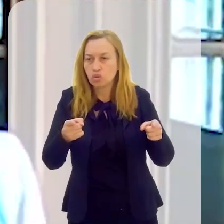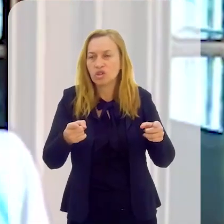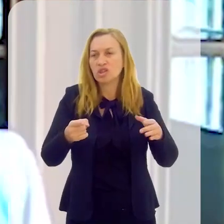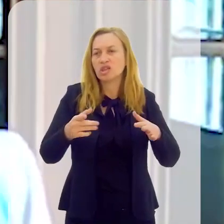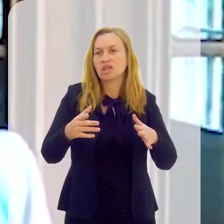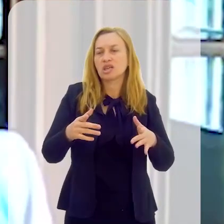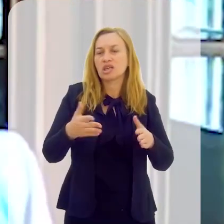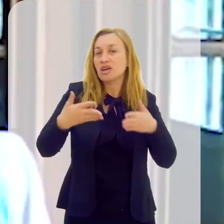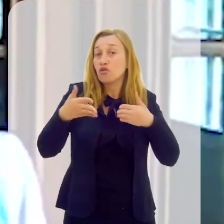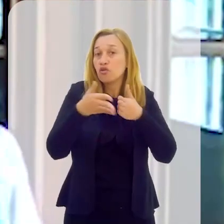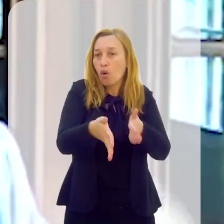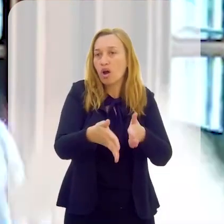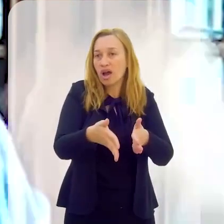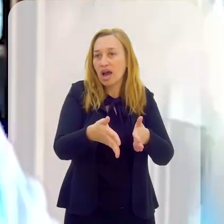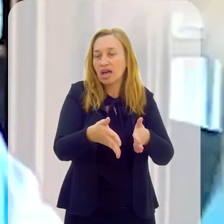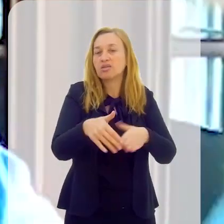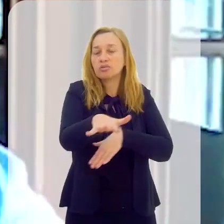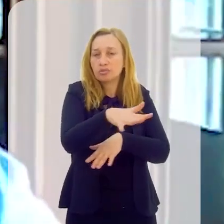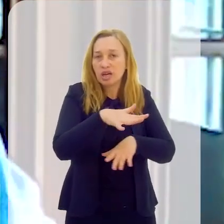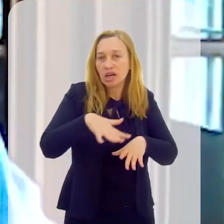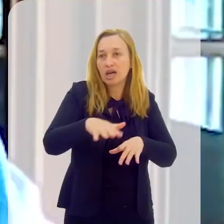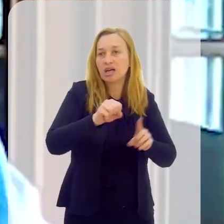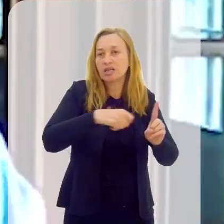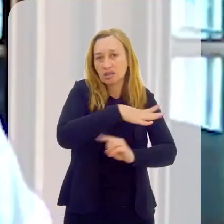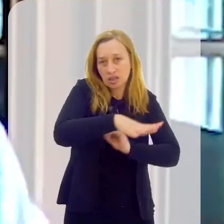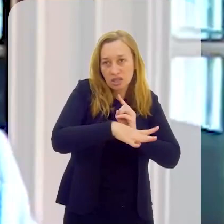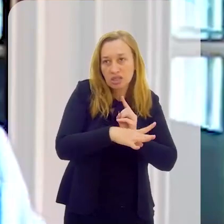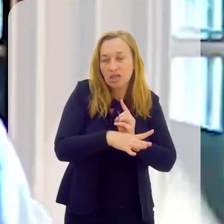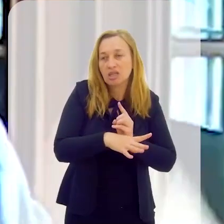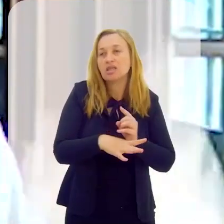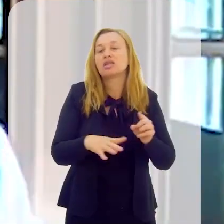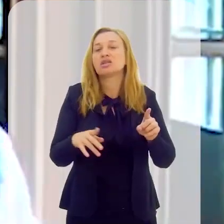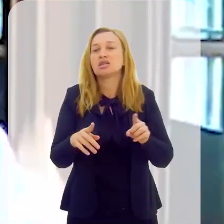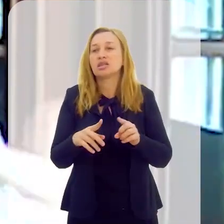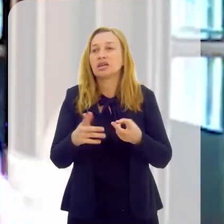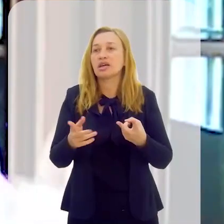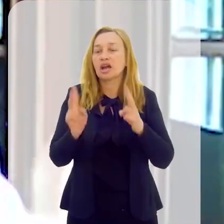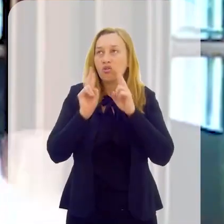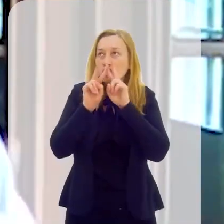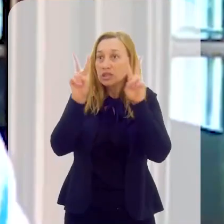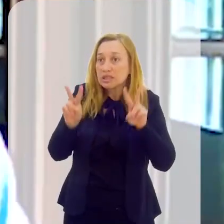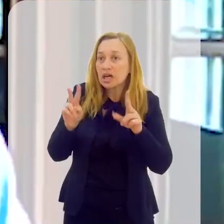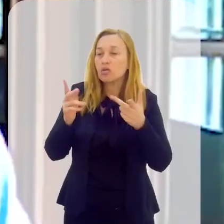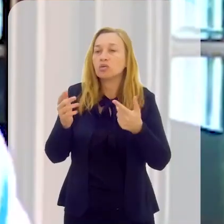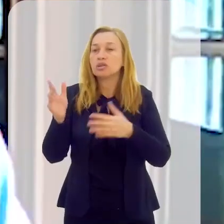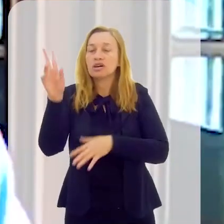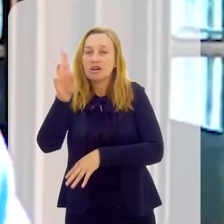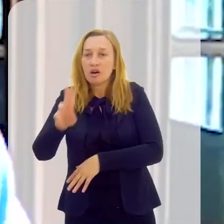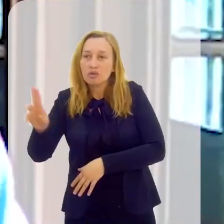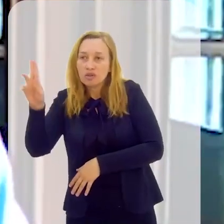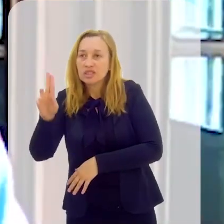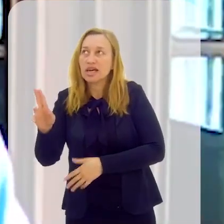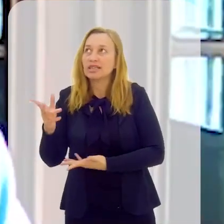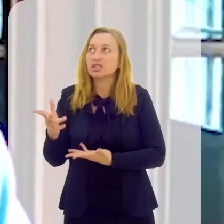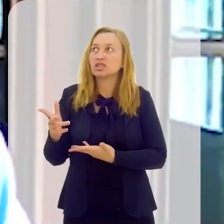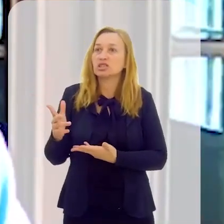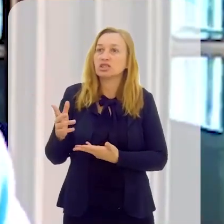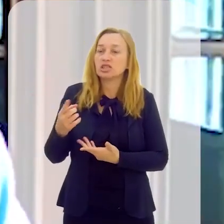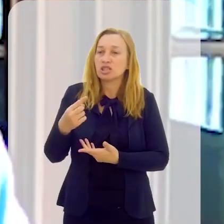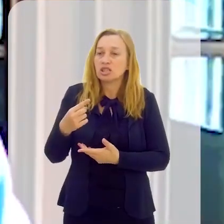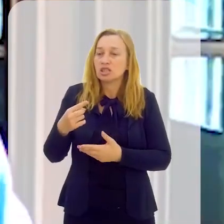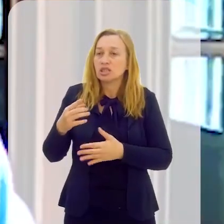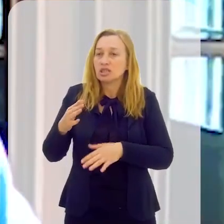né? Que é totalmente voltado para a sociedade e é aquela missão da faculdade